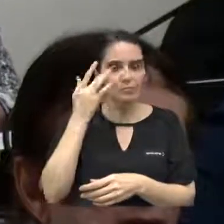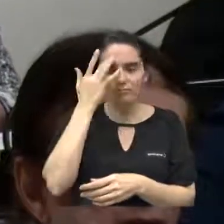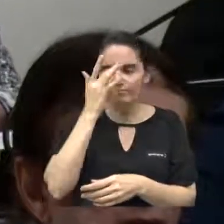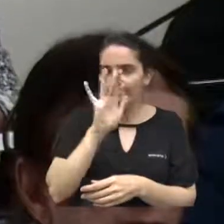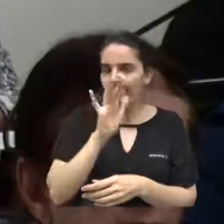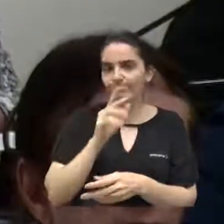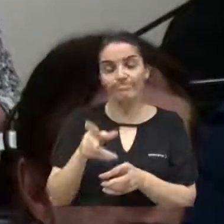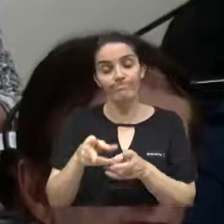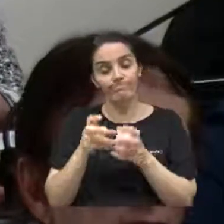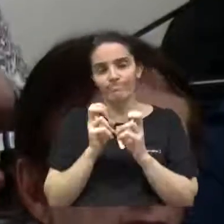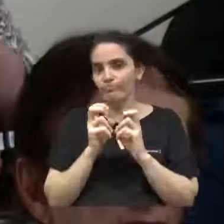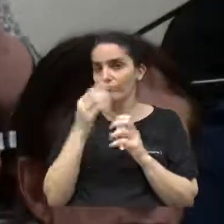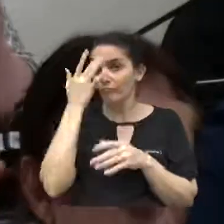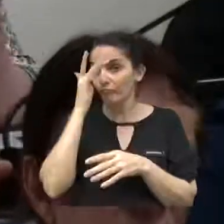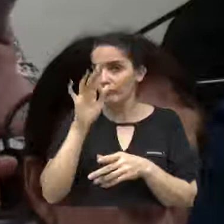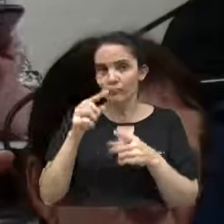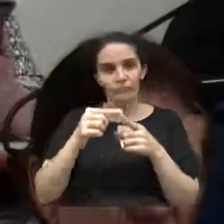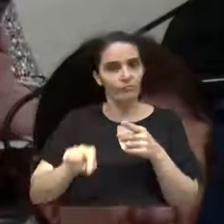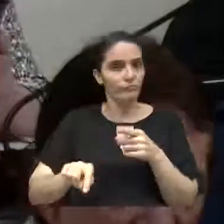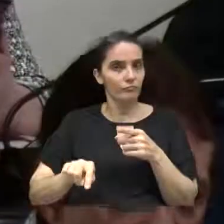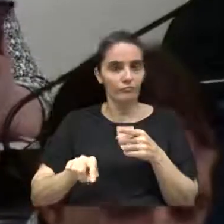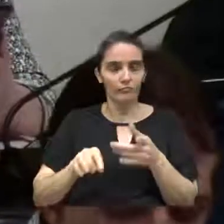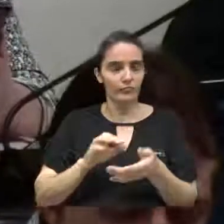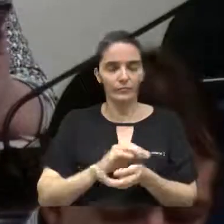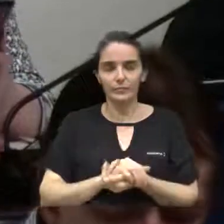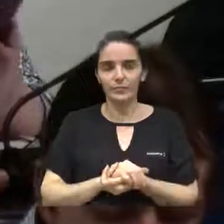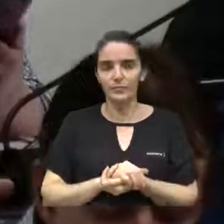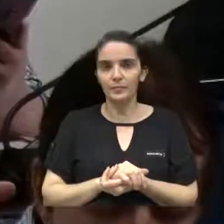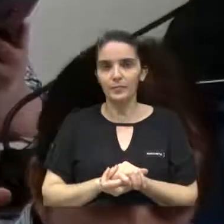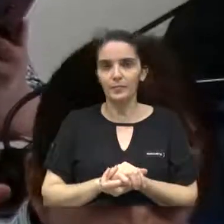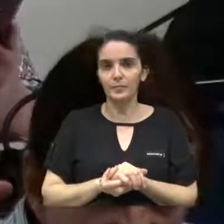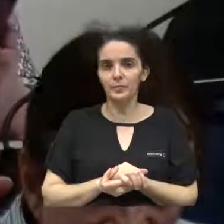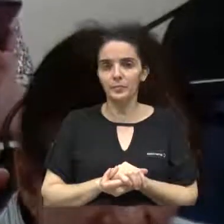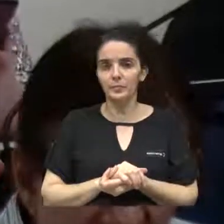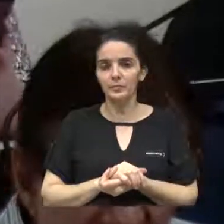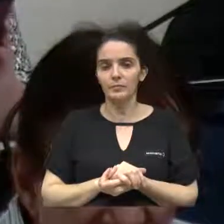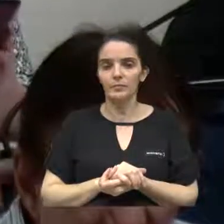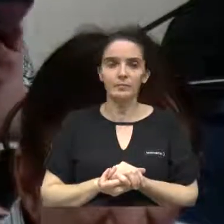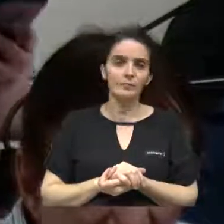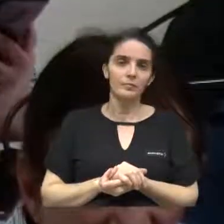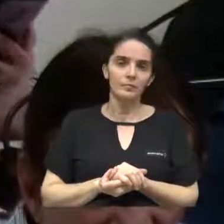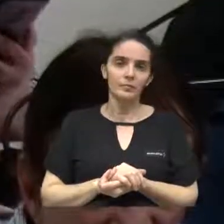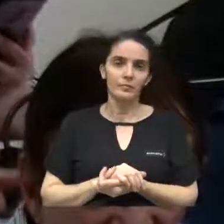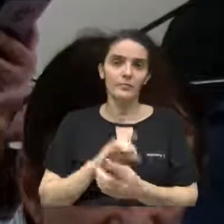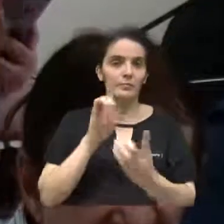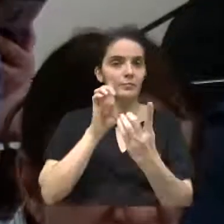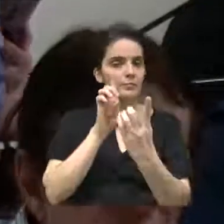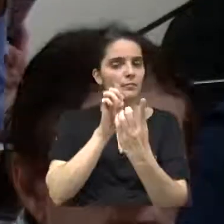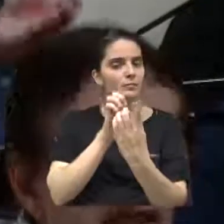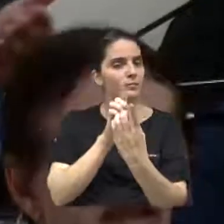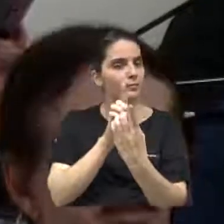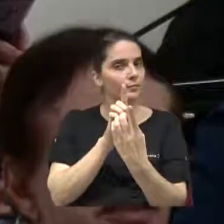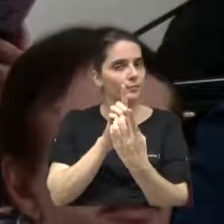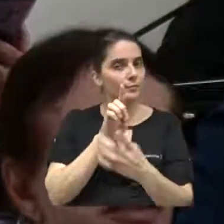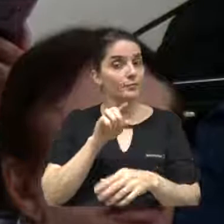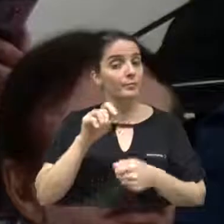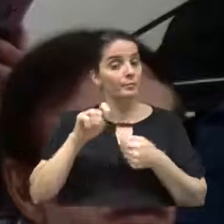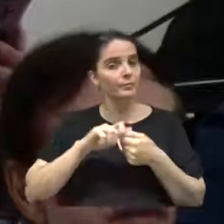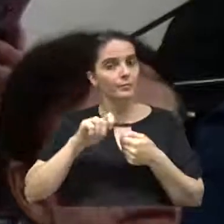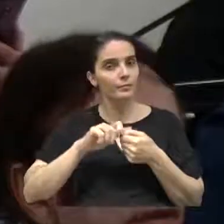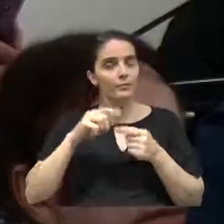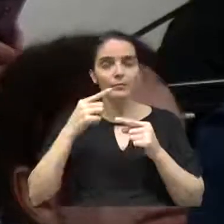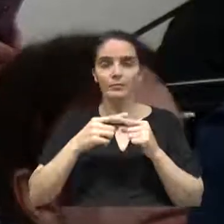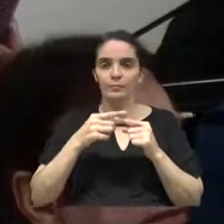que é proibido, e ela é uma tática do atendente por causa justamente do